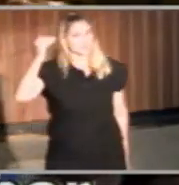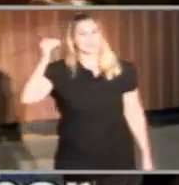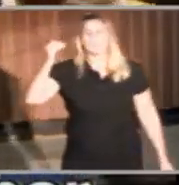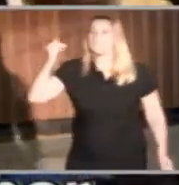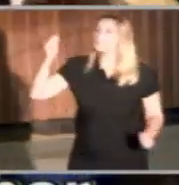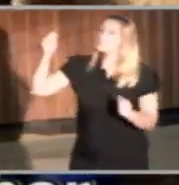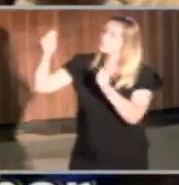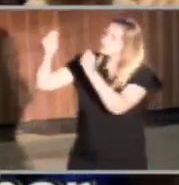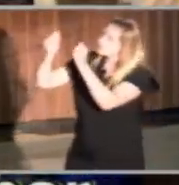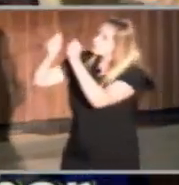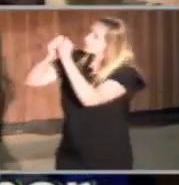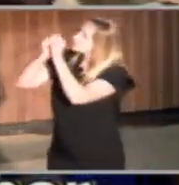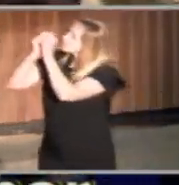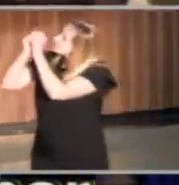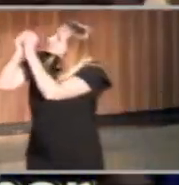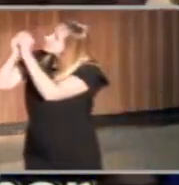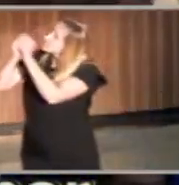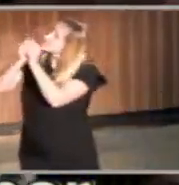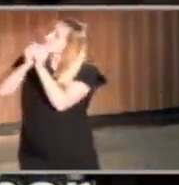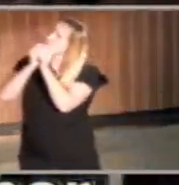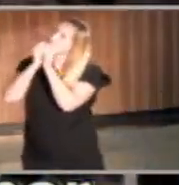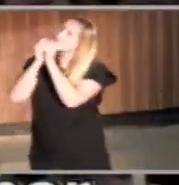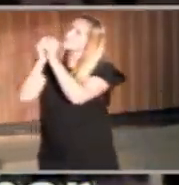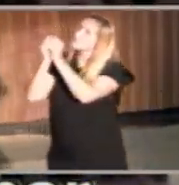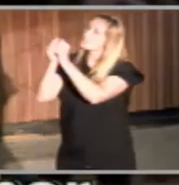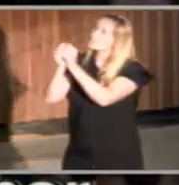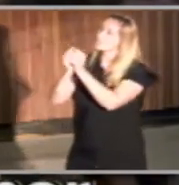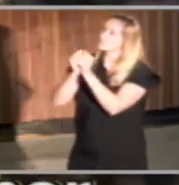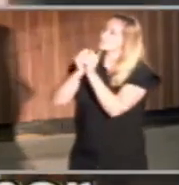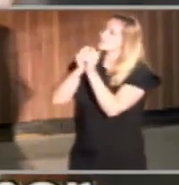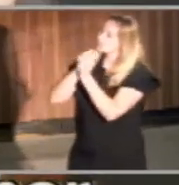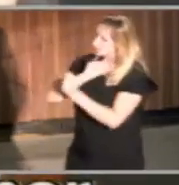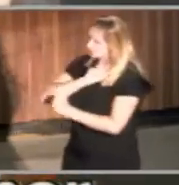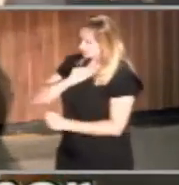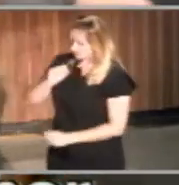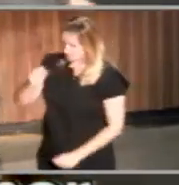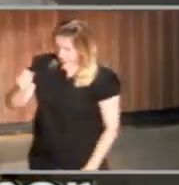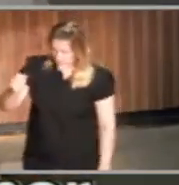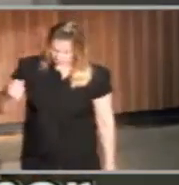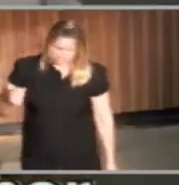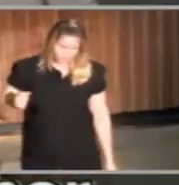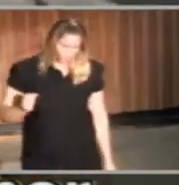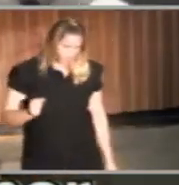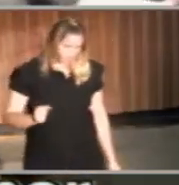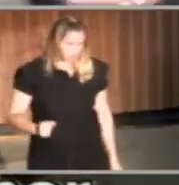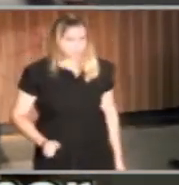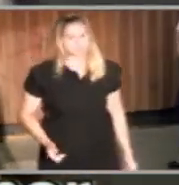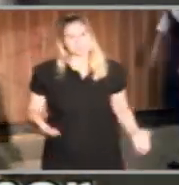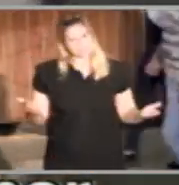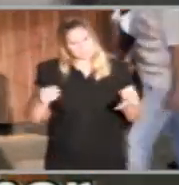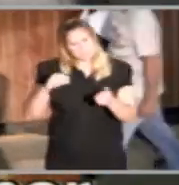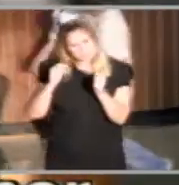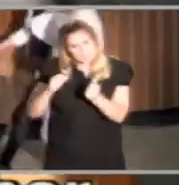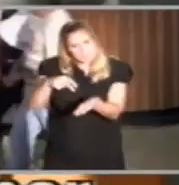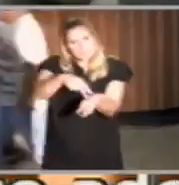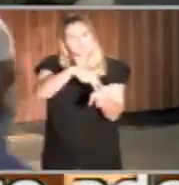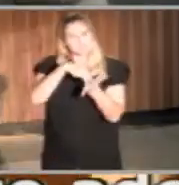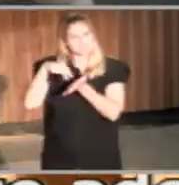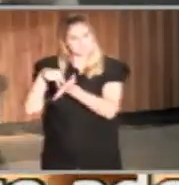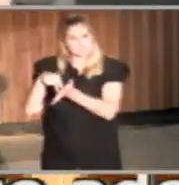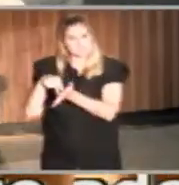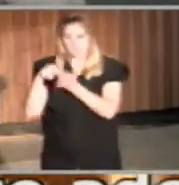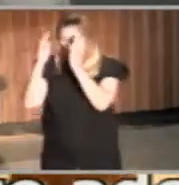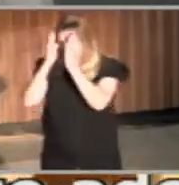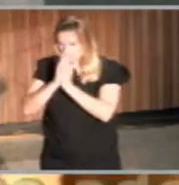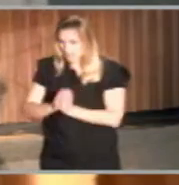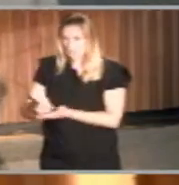mais estar ao teu lado, Senhor. Vamos ficar em pé? Nós vamos adorar ao Senhor